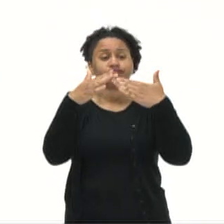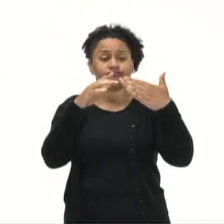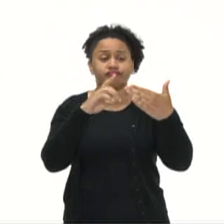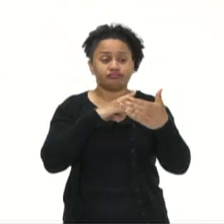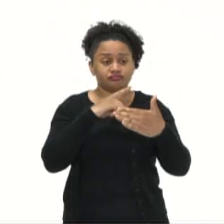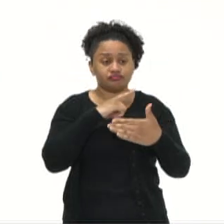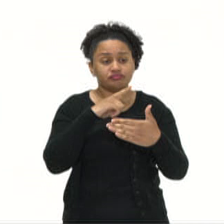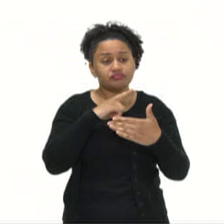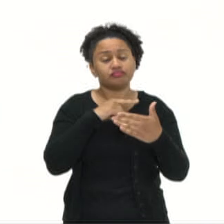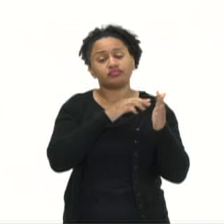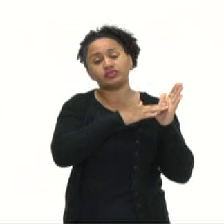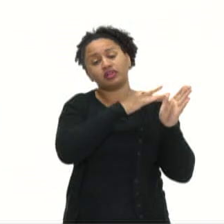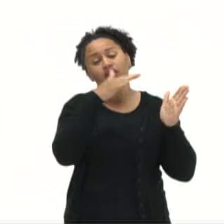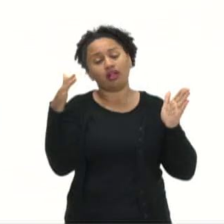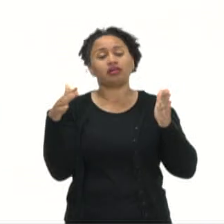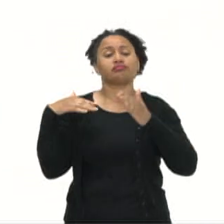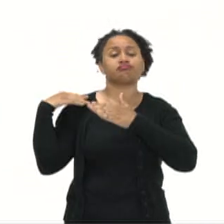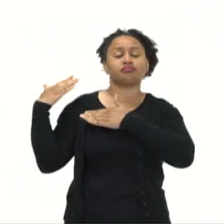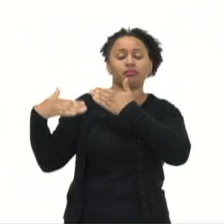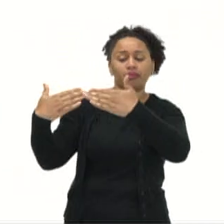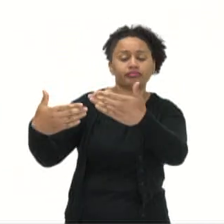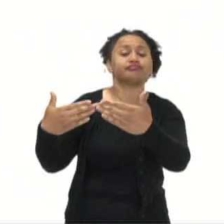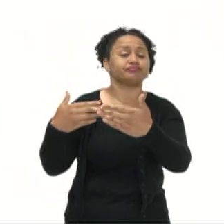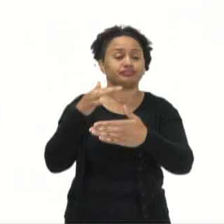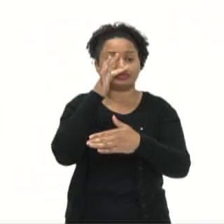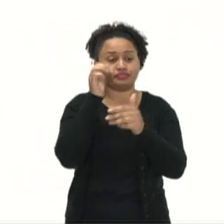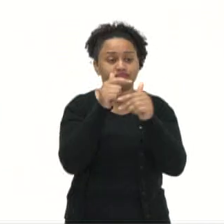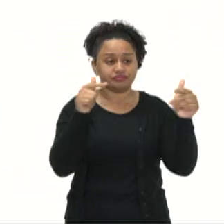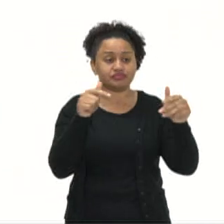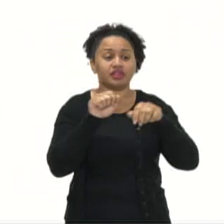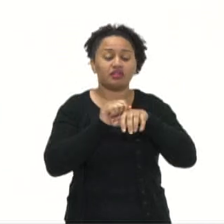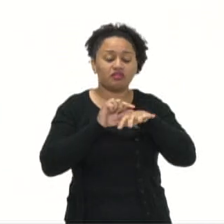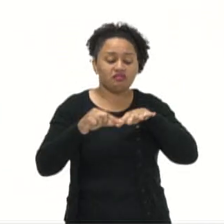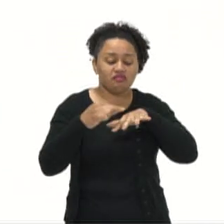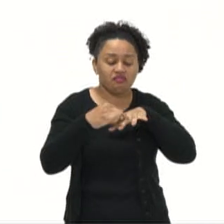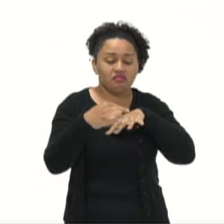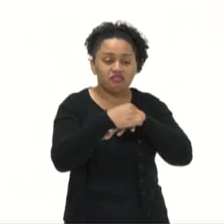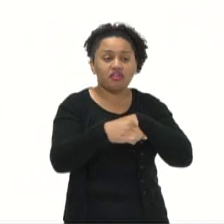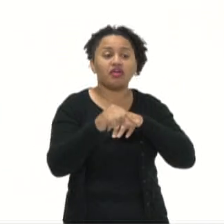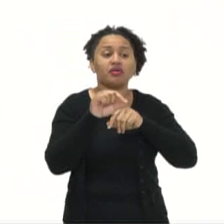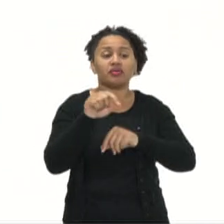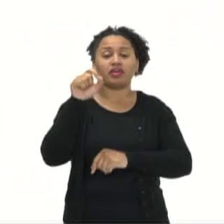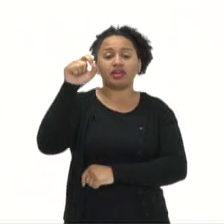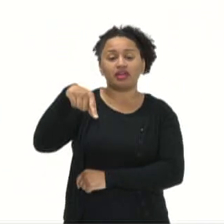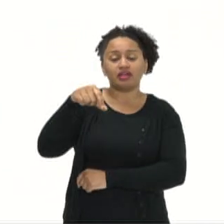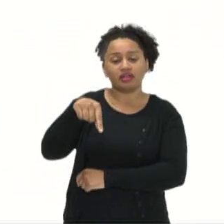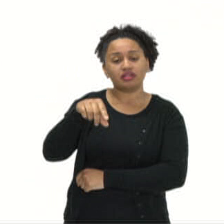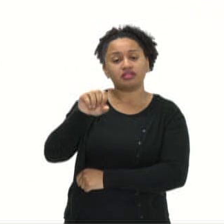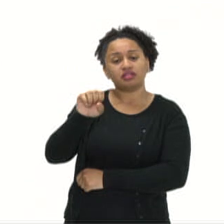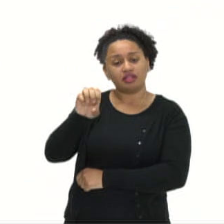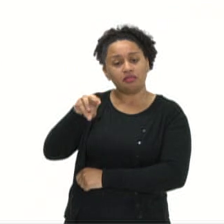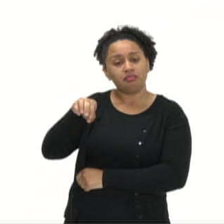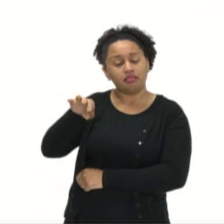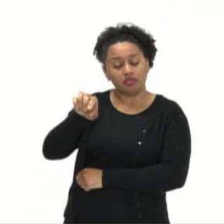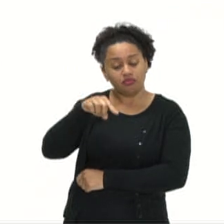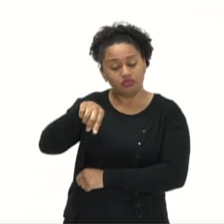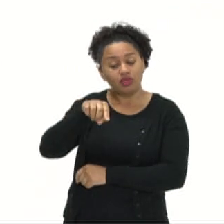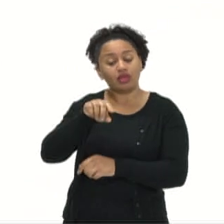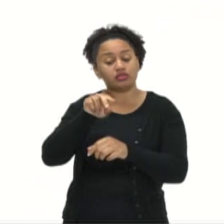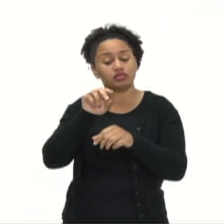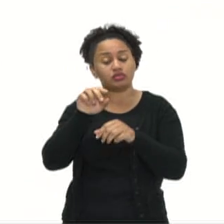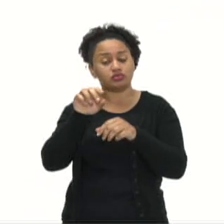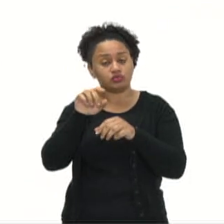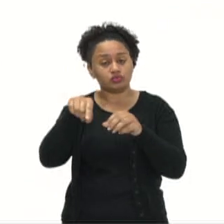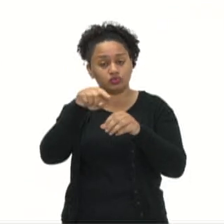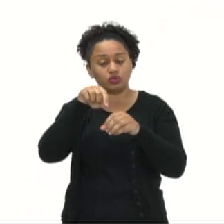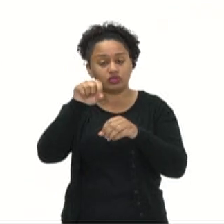inovações que surgiram no decorrer da evolução das plantas vasculares foi a semente. Essa estrutura protege